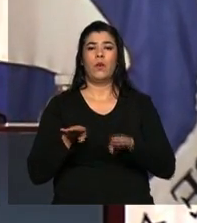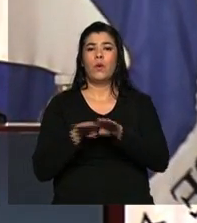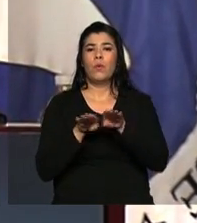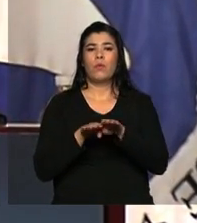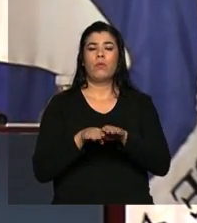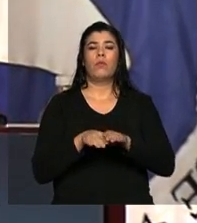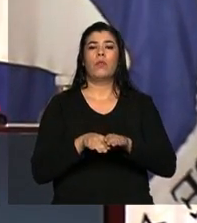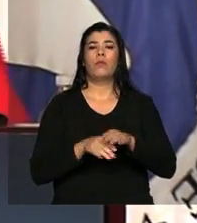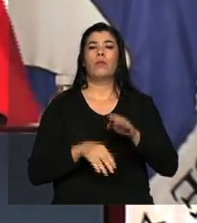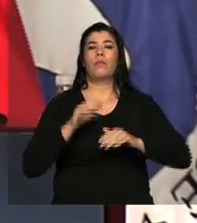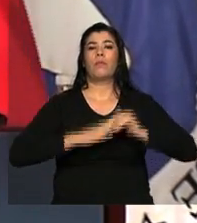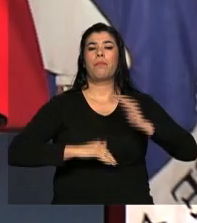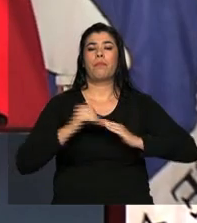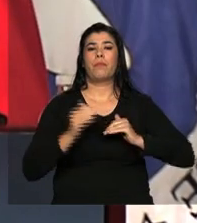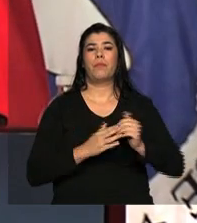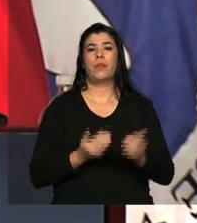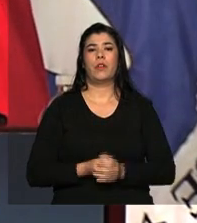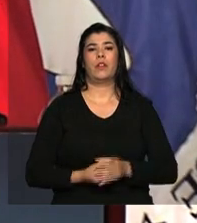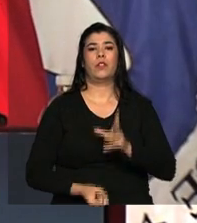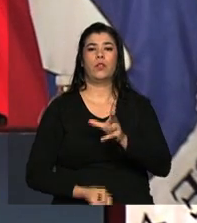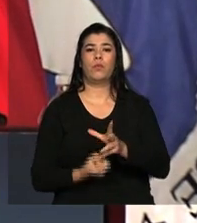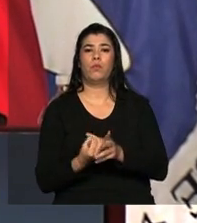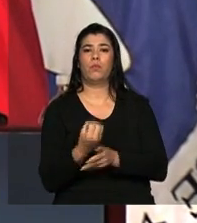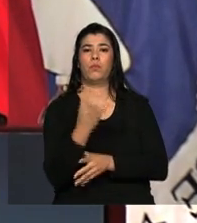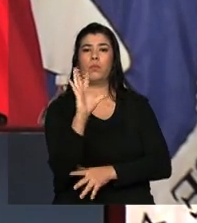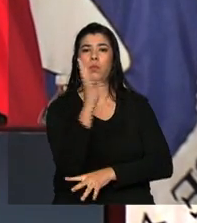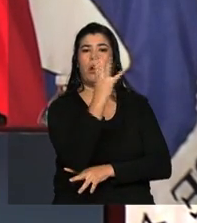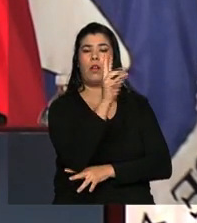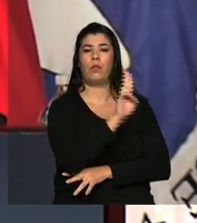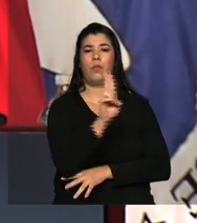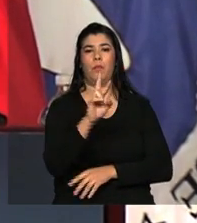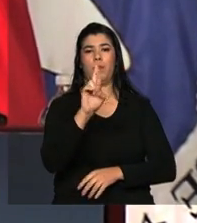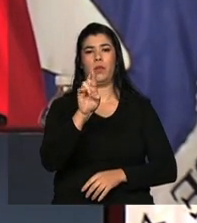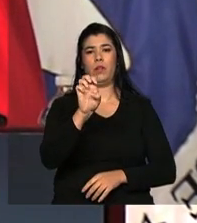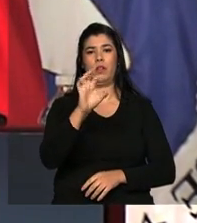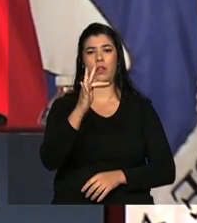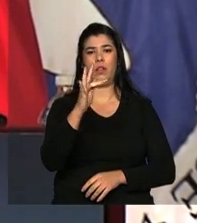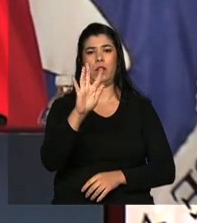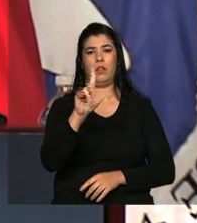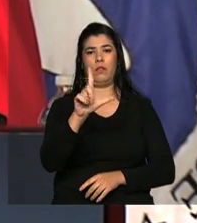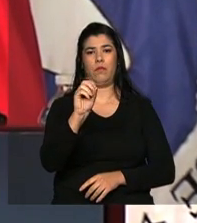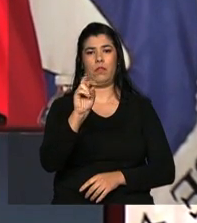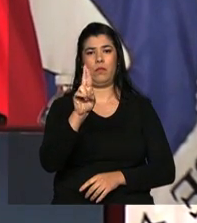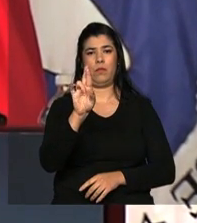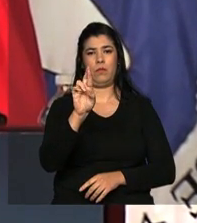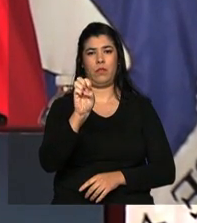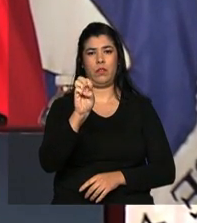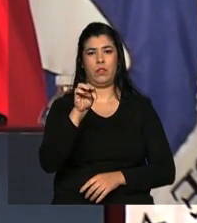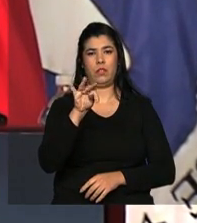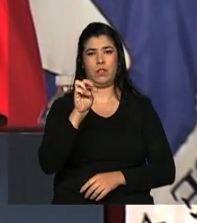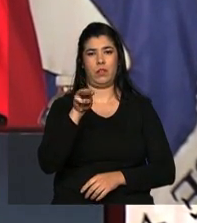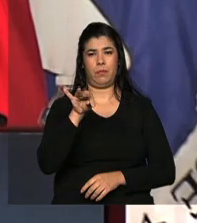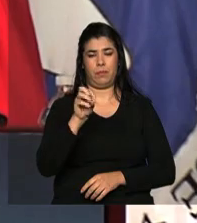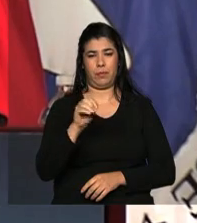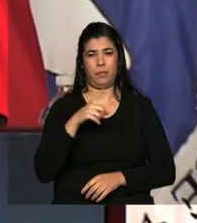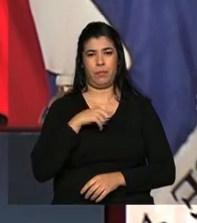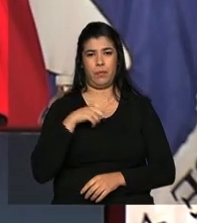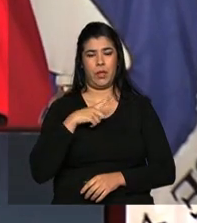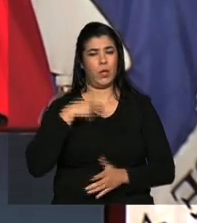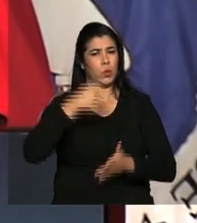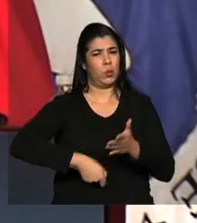ter papel cada vez mais relevante na estratégia brasileira de enfrentamento de riscos